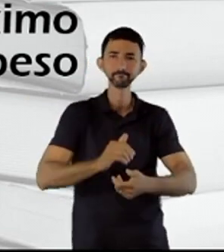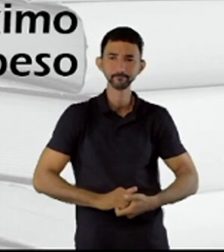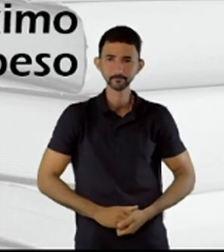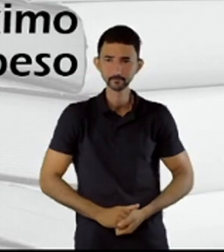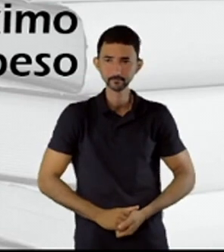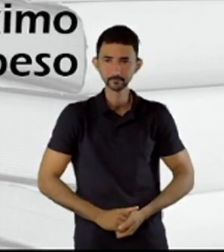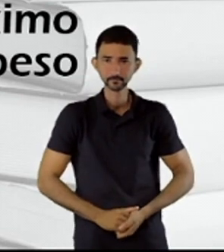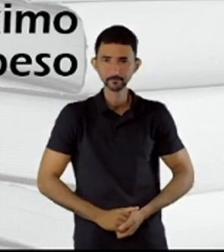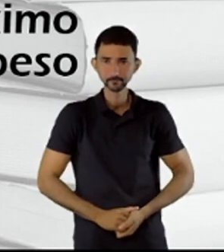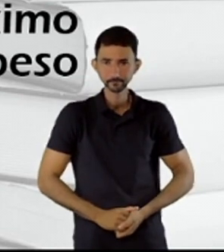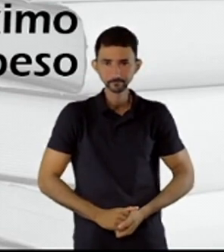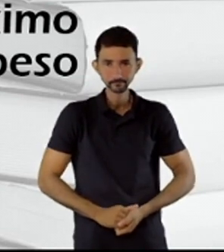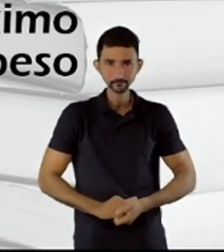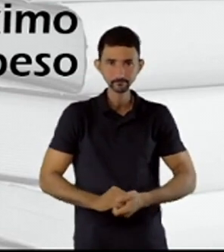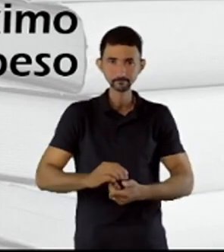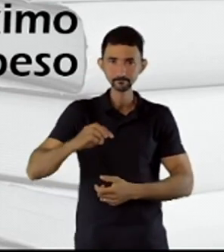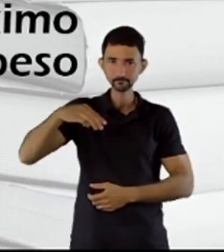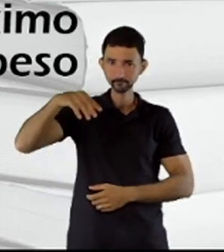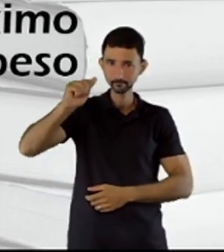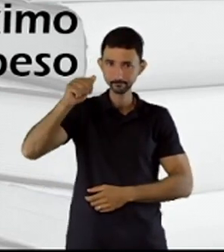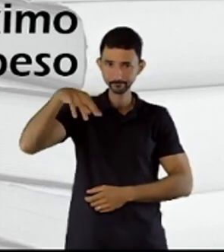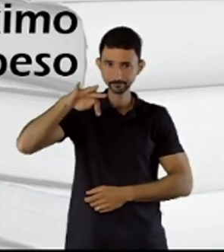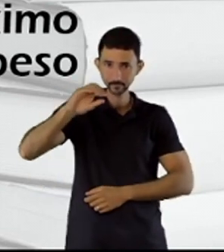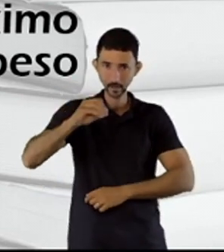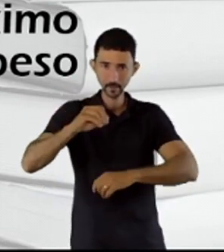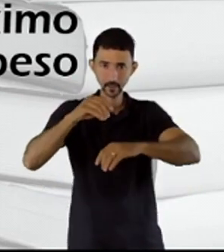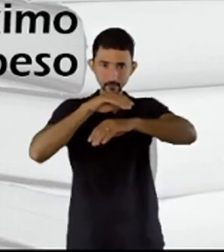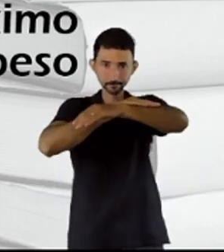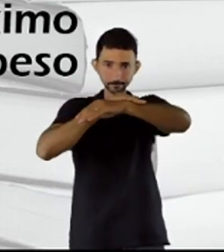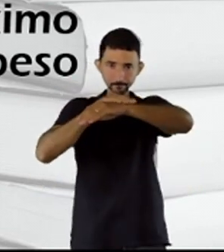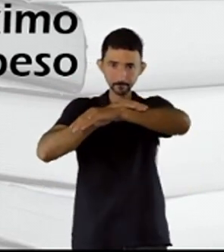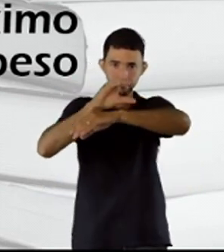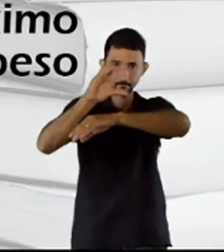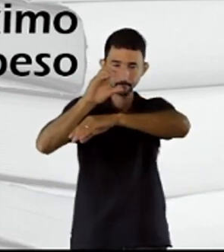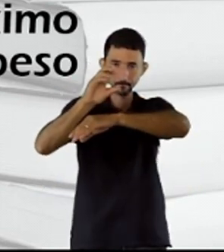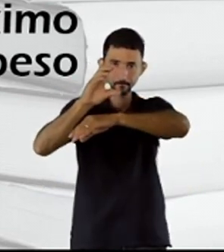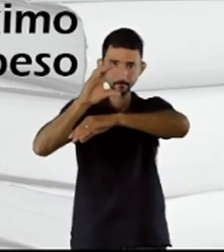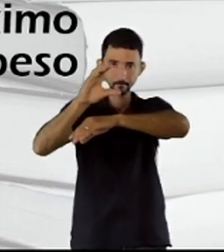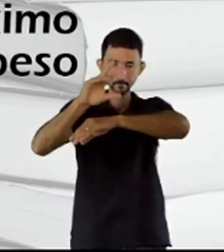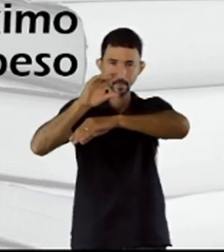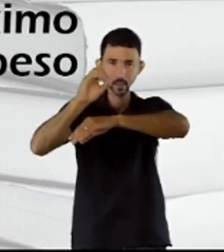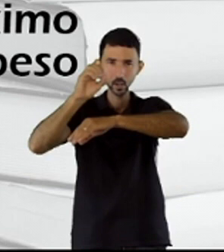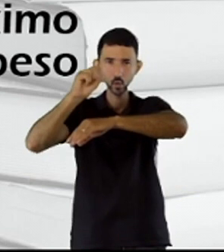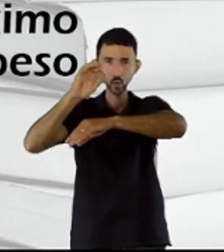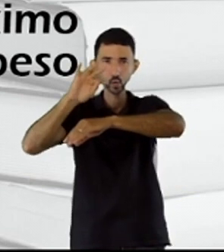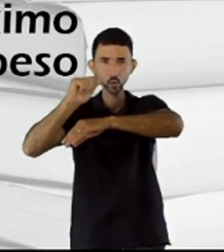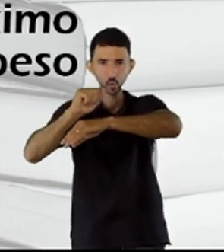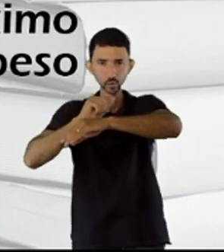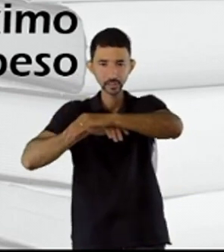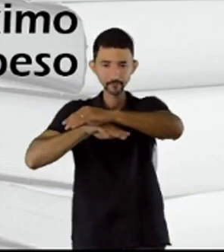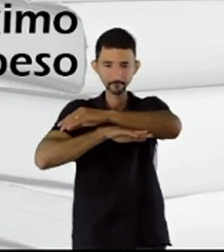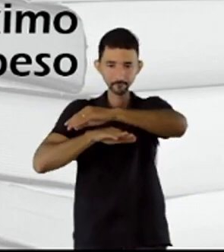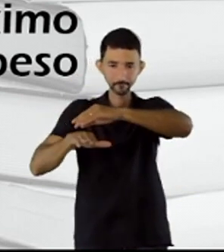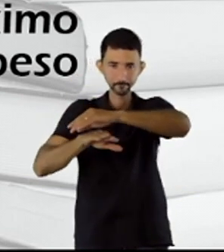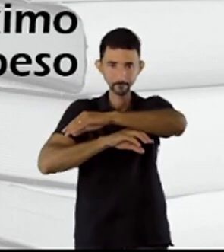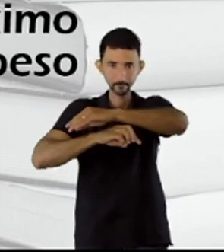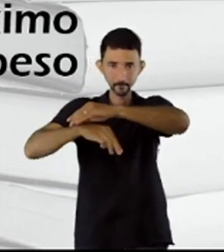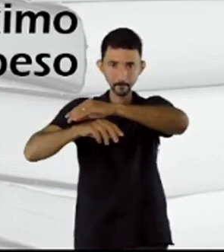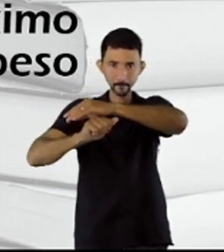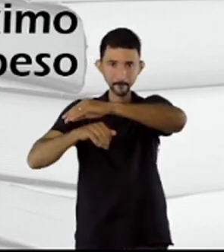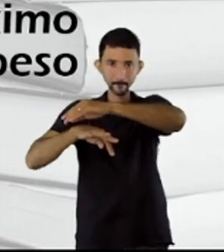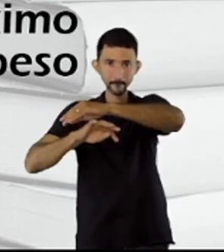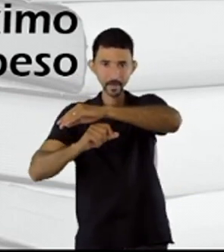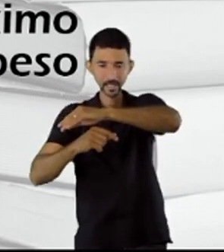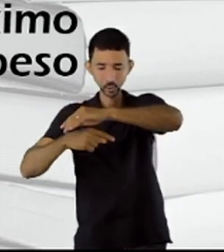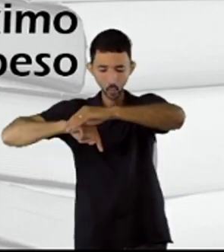vai se encontrar entre a crosta terrestre e o núcleo da Terra. Tudo bem? E